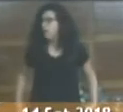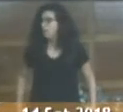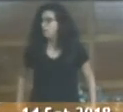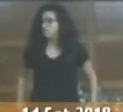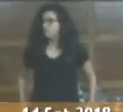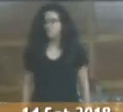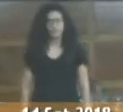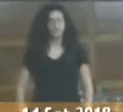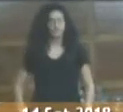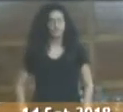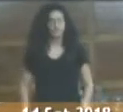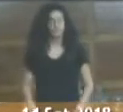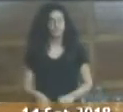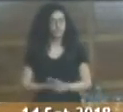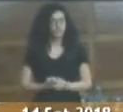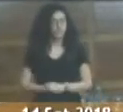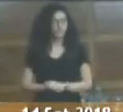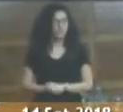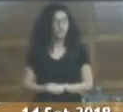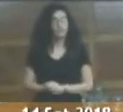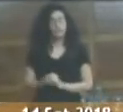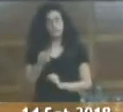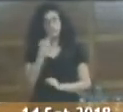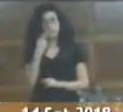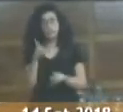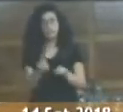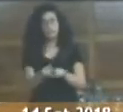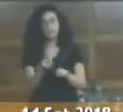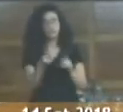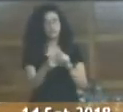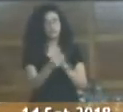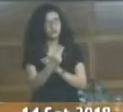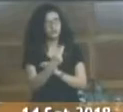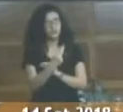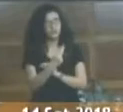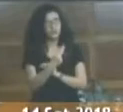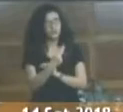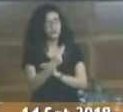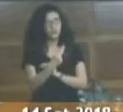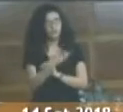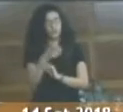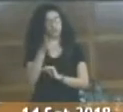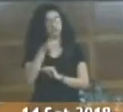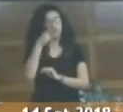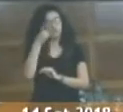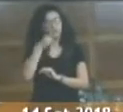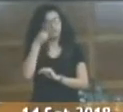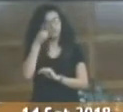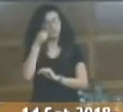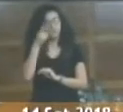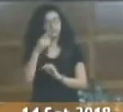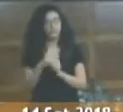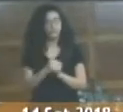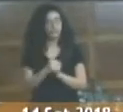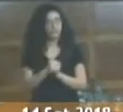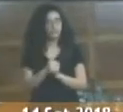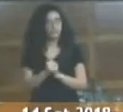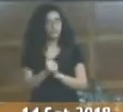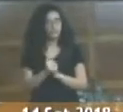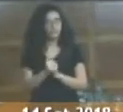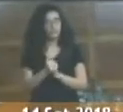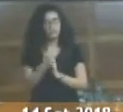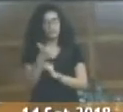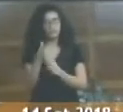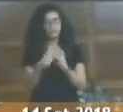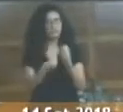esse debate e dizer, né, para os dois parlamentares, assessoria, o parlamentar que está aqui, assessoria que estão presentes, assim, não